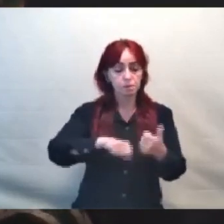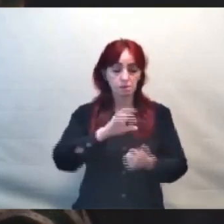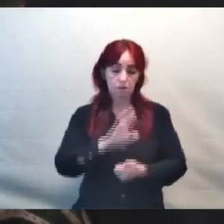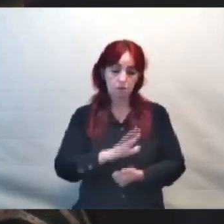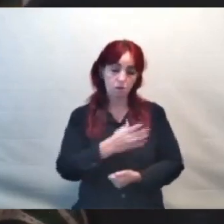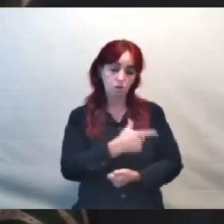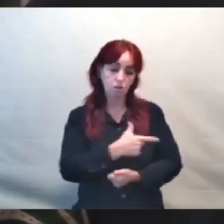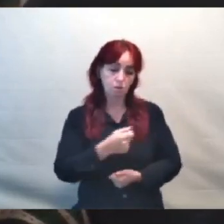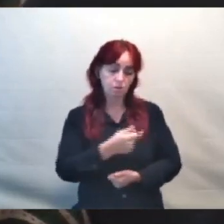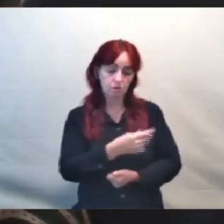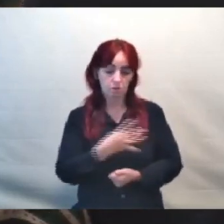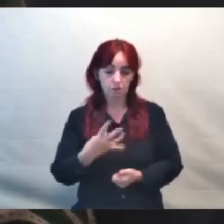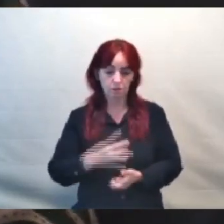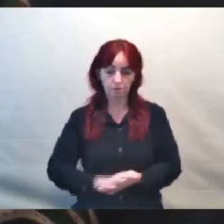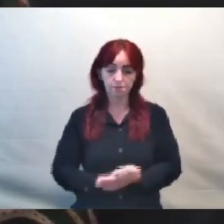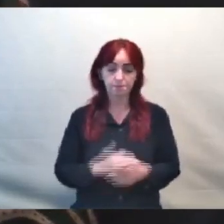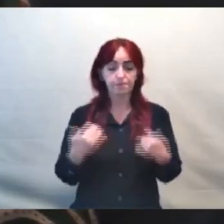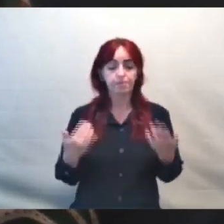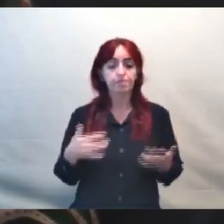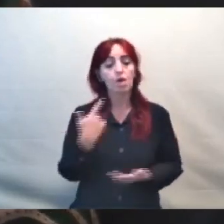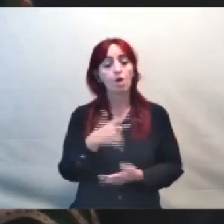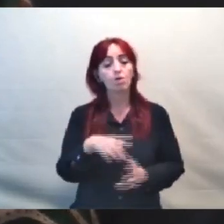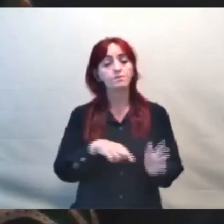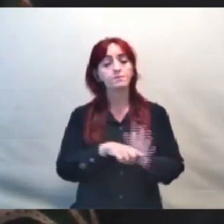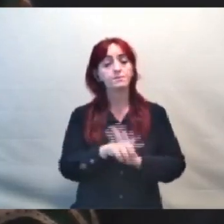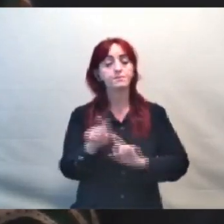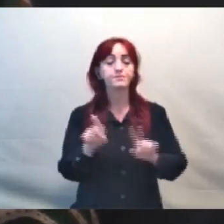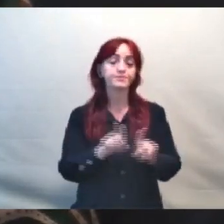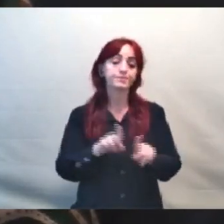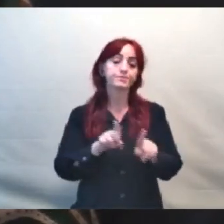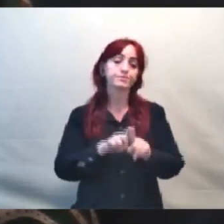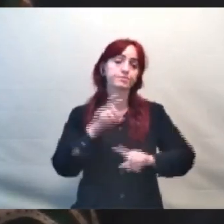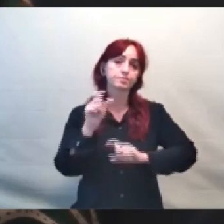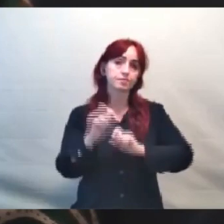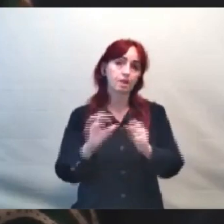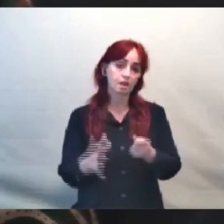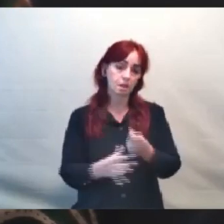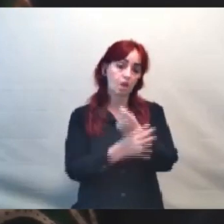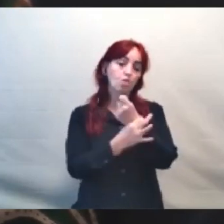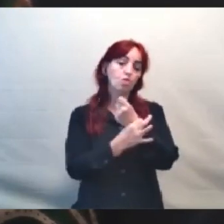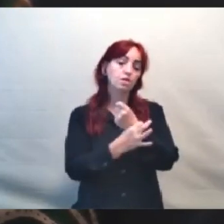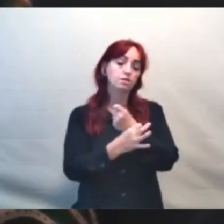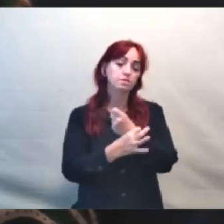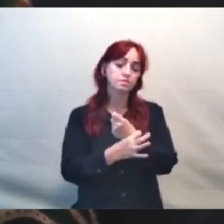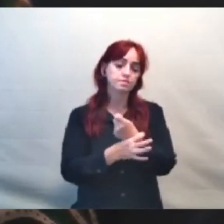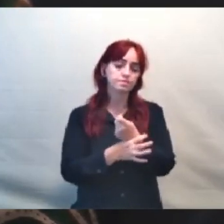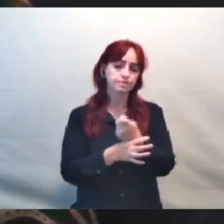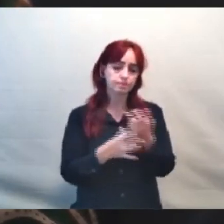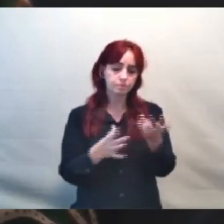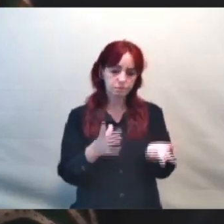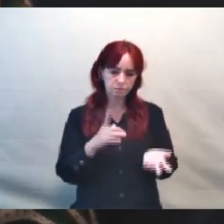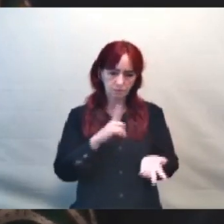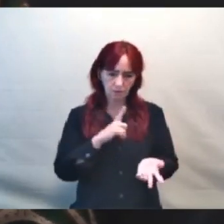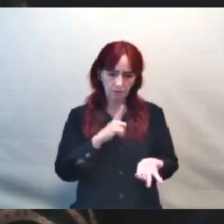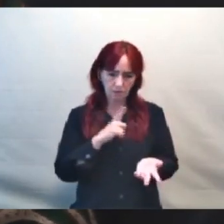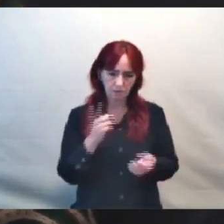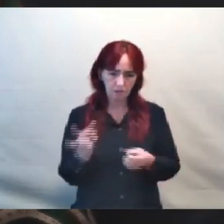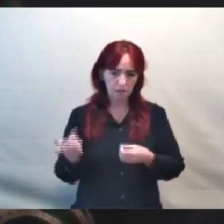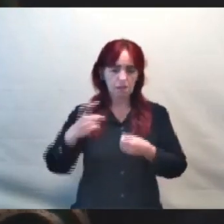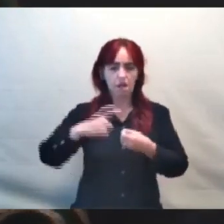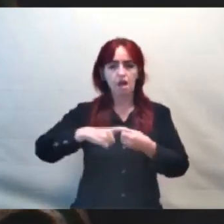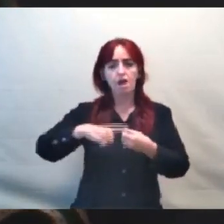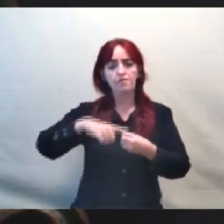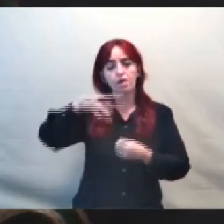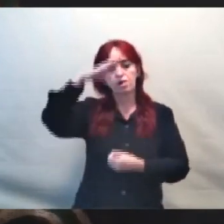E outra pergunta também é sobre segurança. Eu gostaria de saber se tem previsão aí da volta da Guarda Municipal dentro